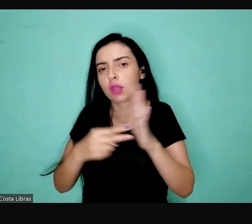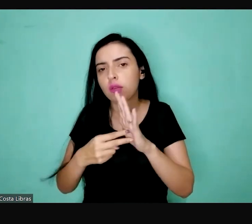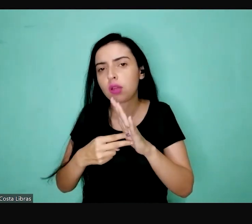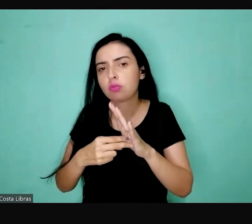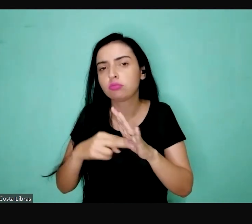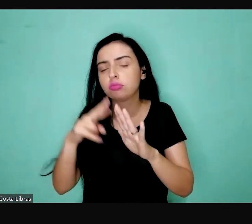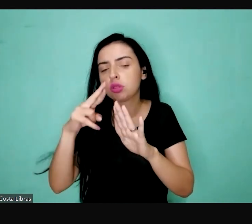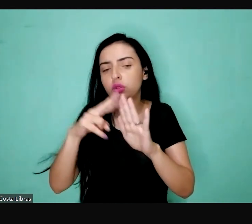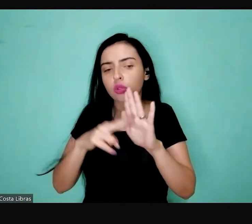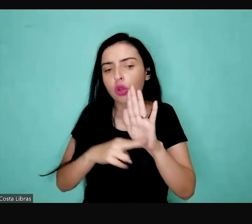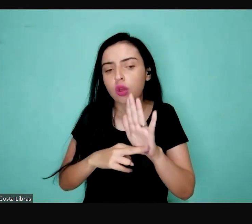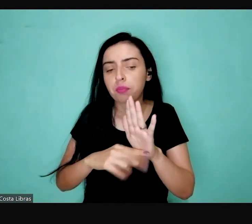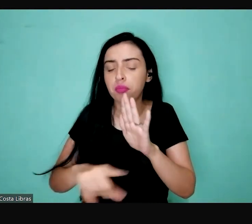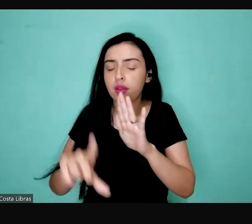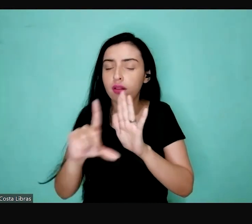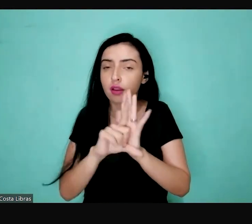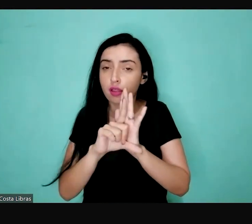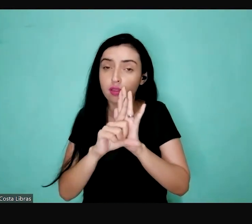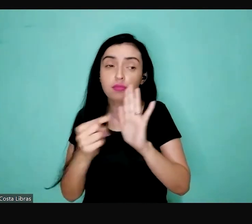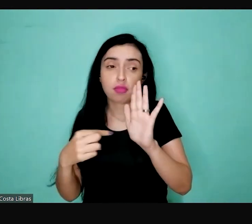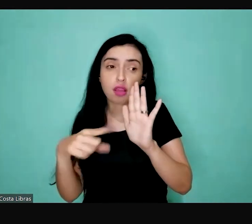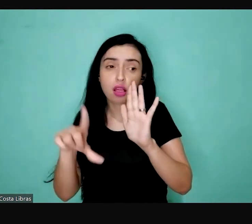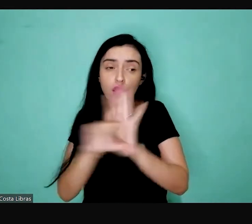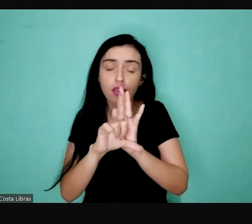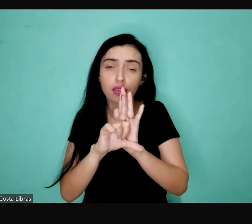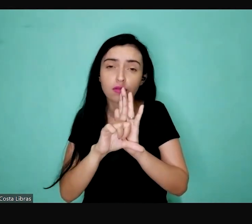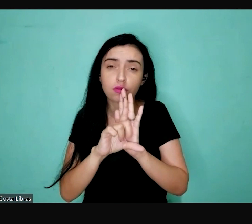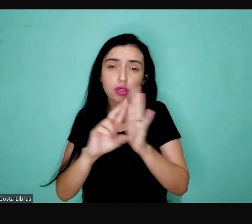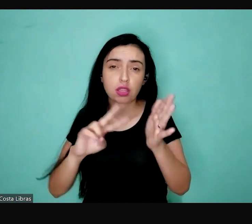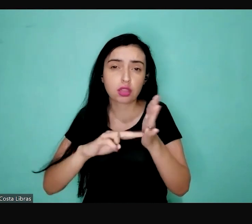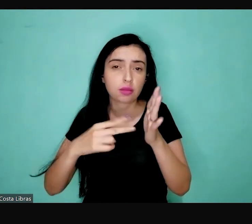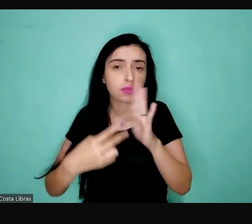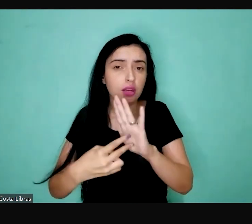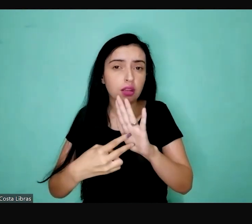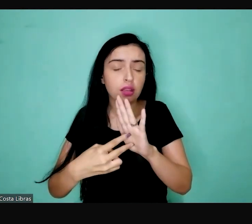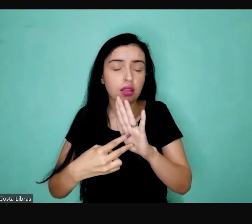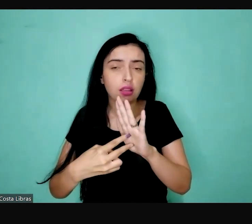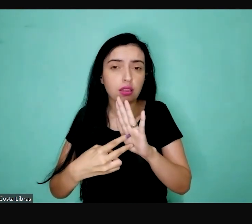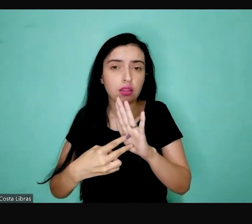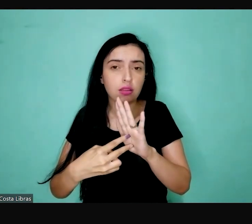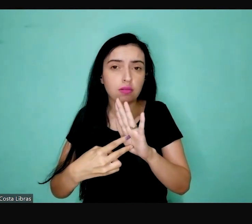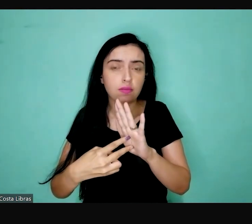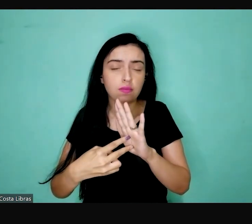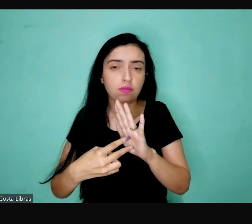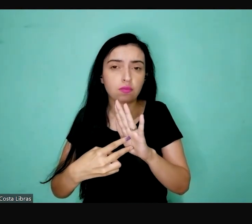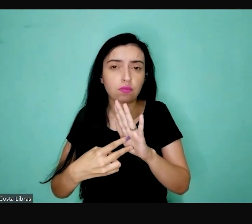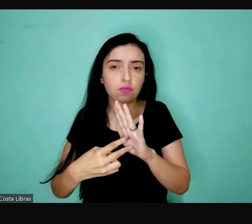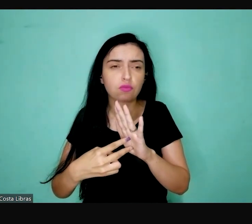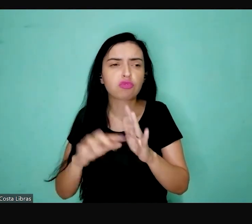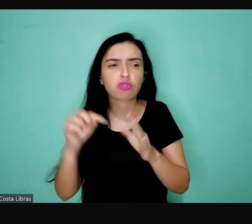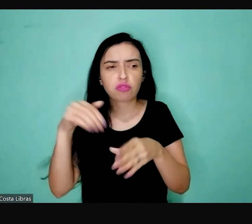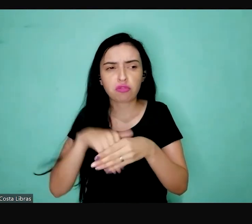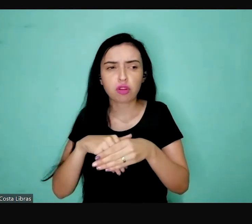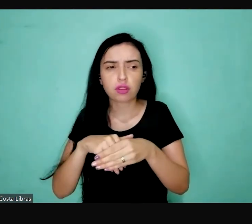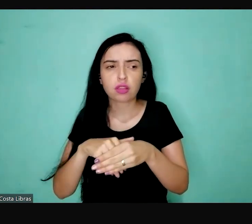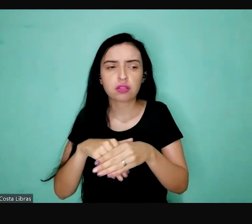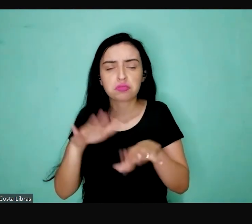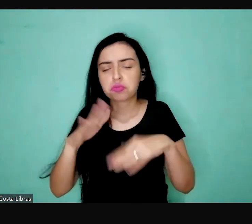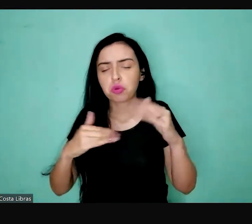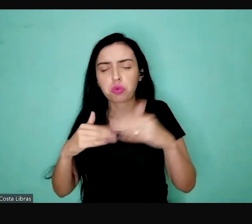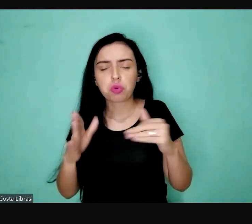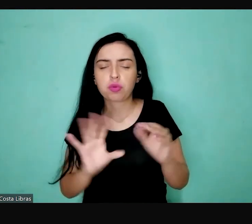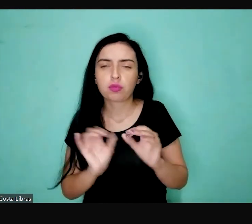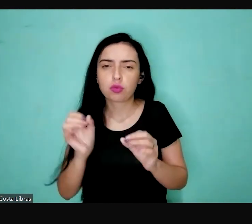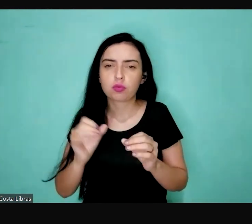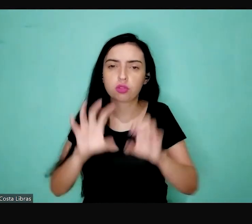alguma lei, e essa lei foi interpretada, foi decidida de alguma maneira pelo